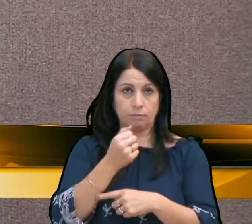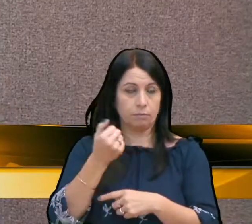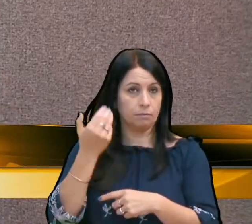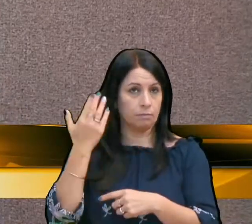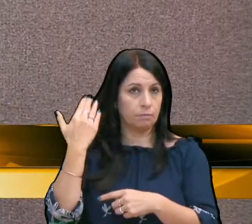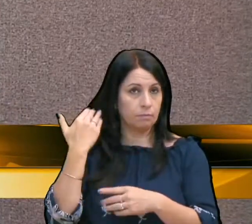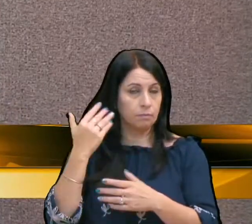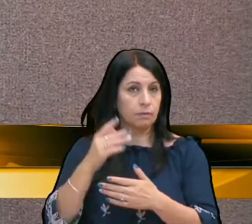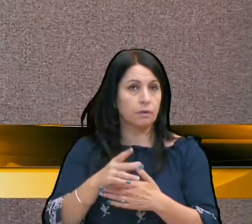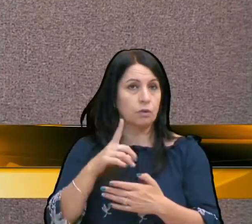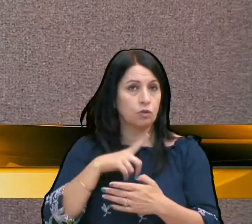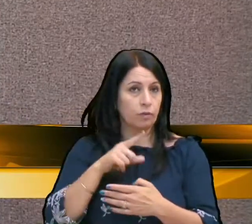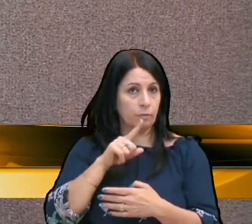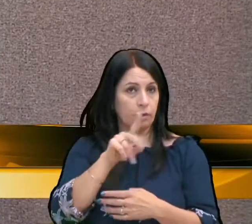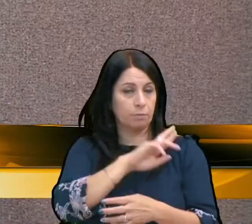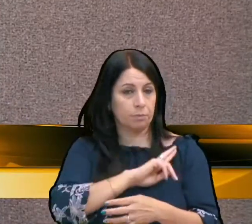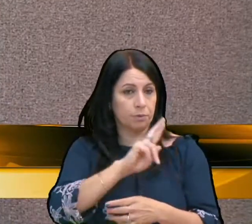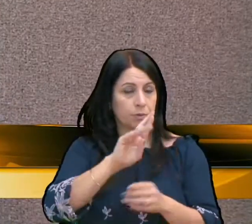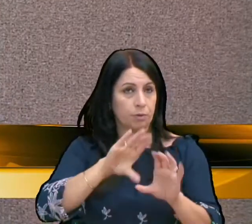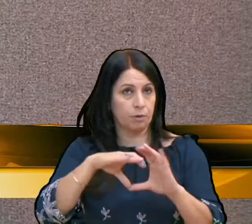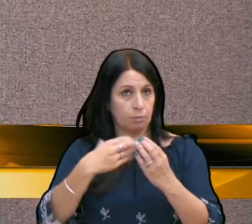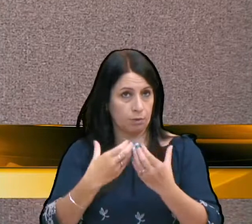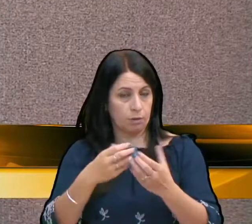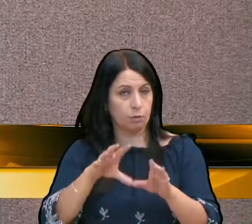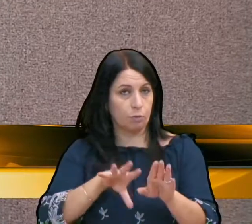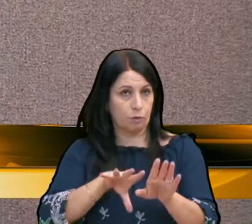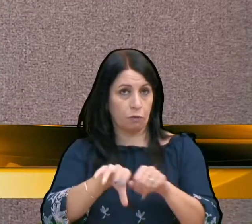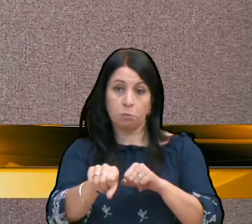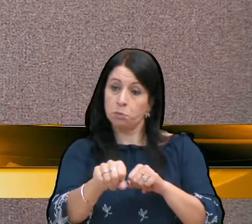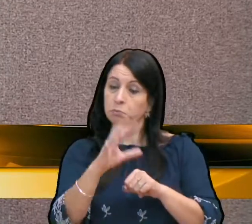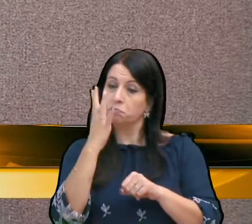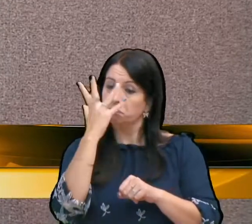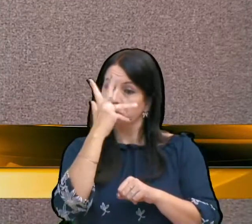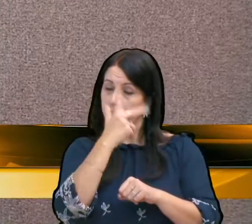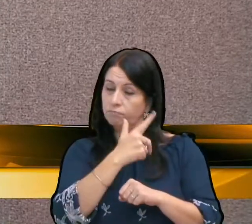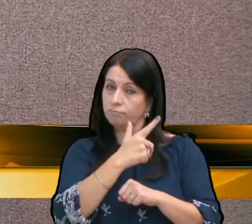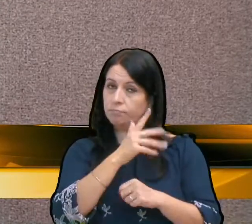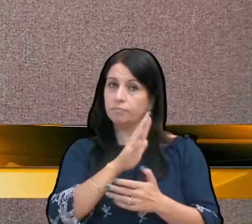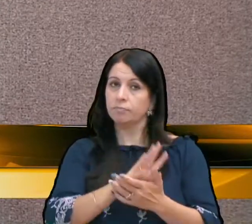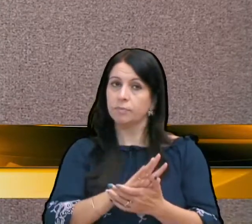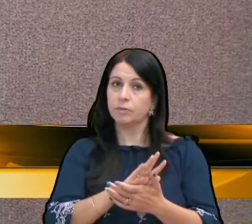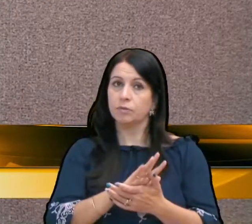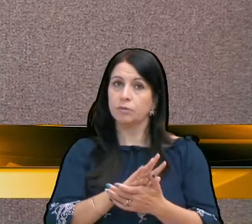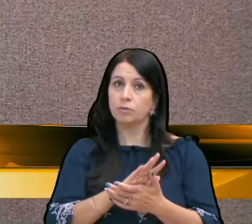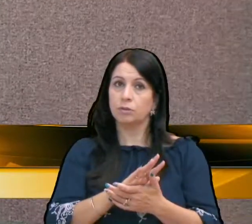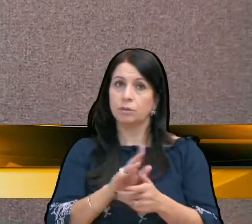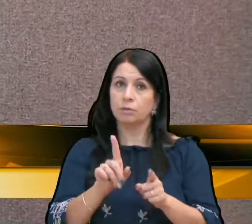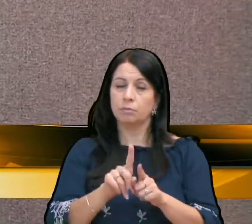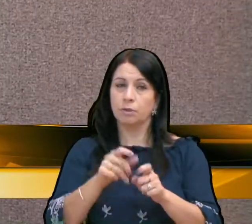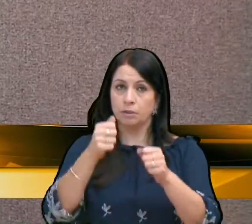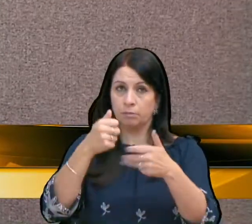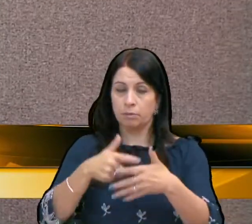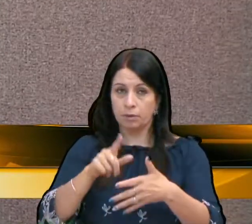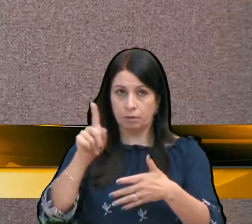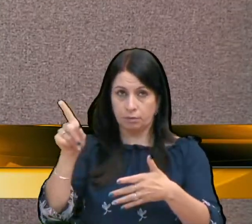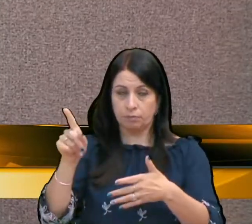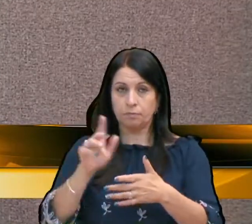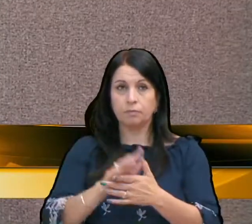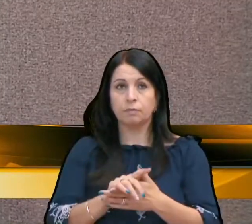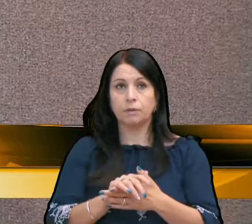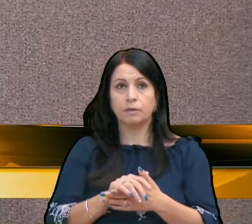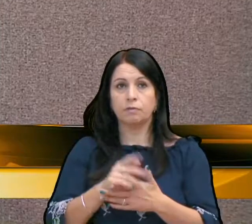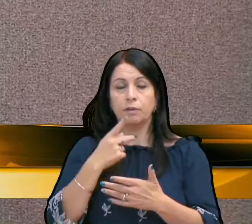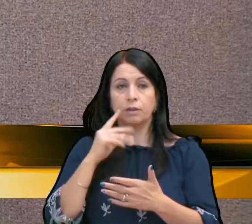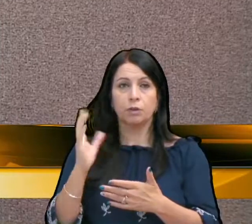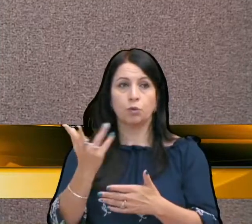passado. Estivemos lá representando a Câmara, uma formatura muito bonita, né? Então, já justifico a minha estada lá. E desejar a